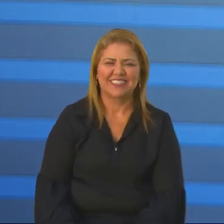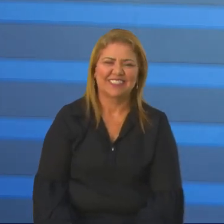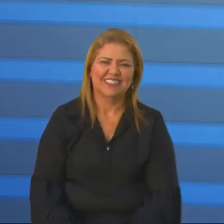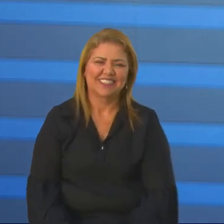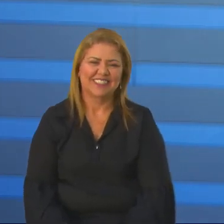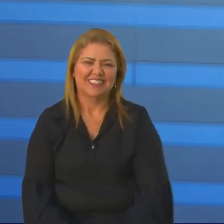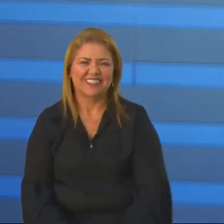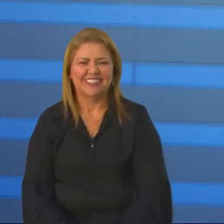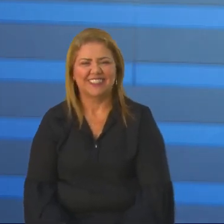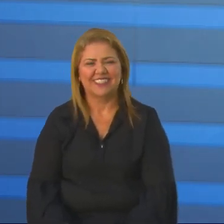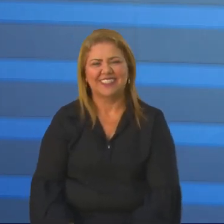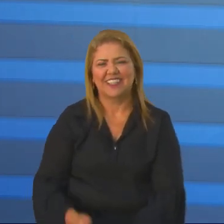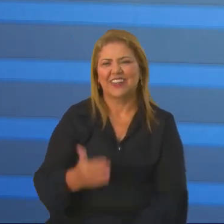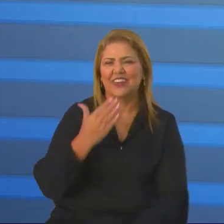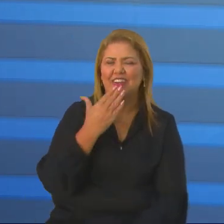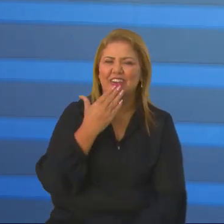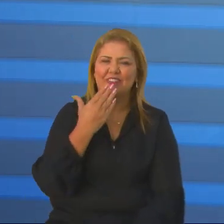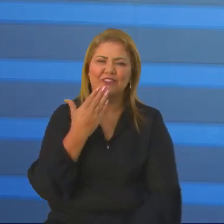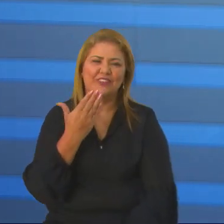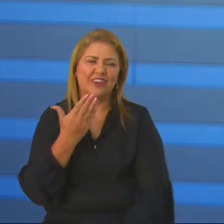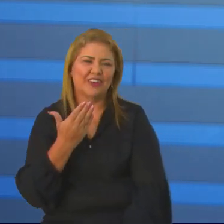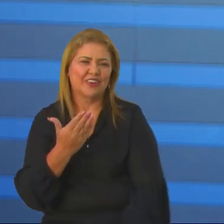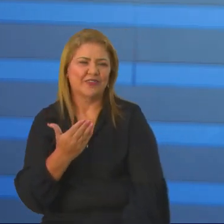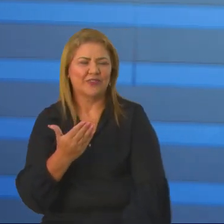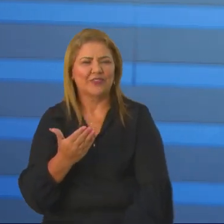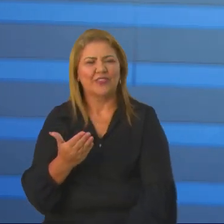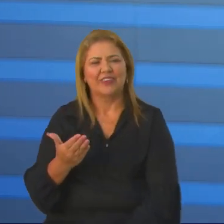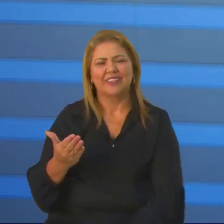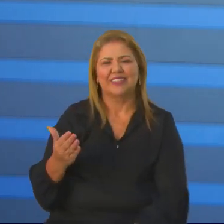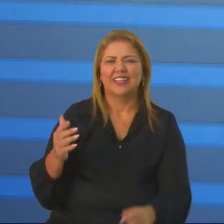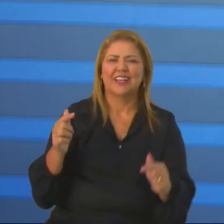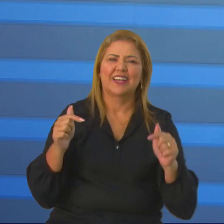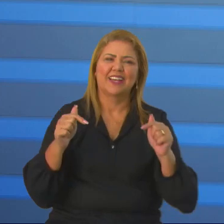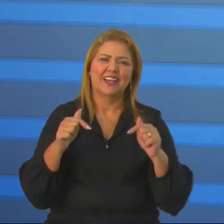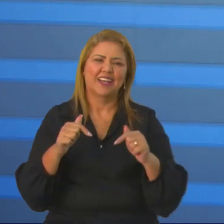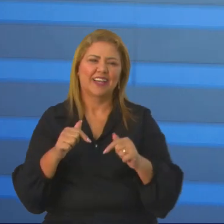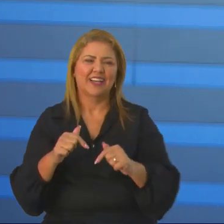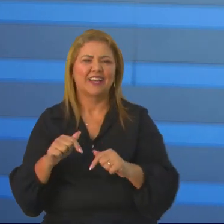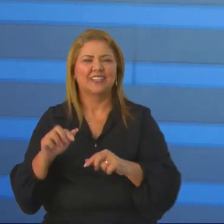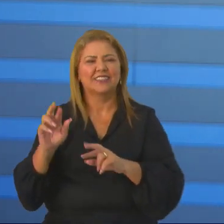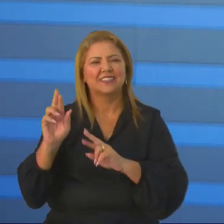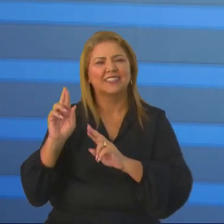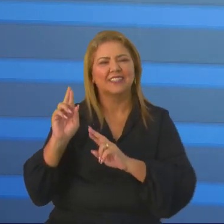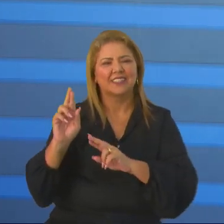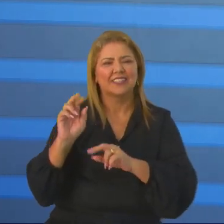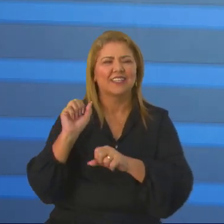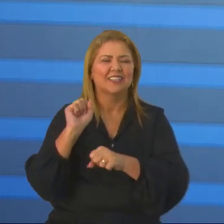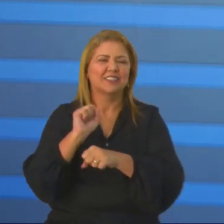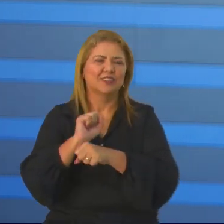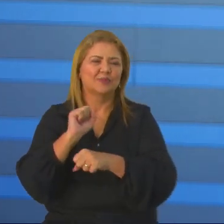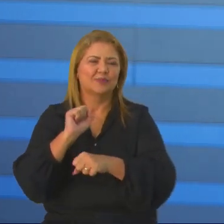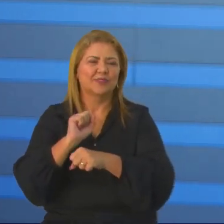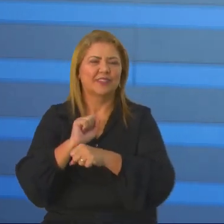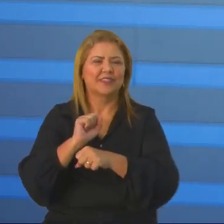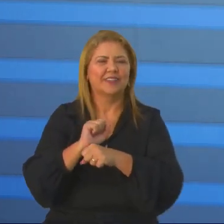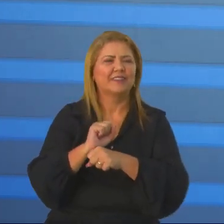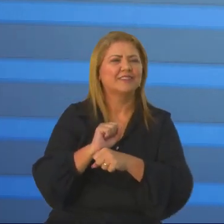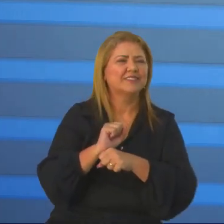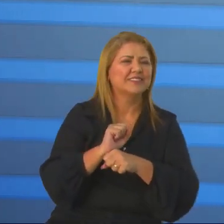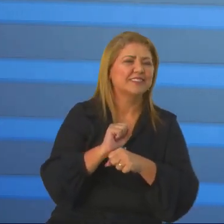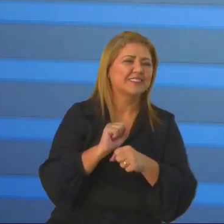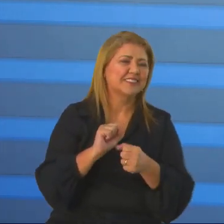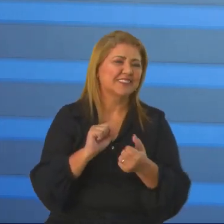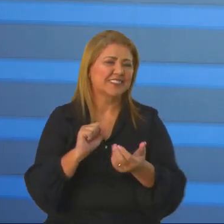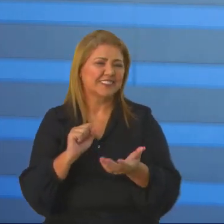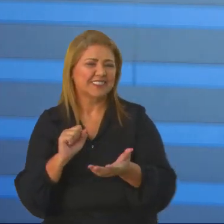A favor da comunidade que espera o bloco passar, ninguém